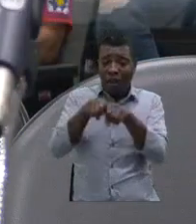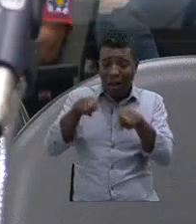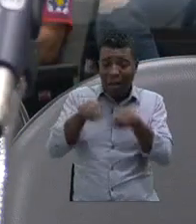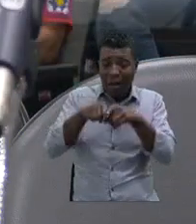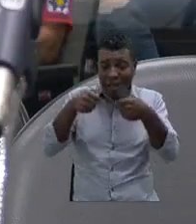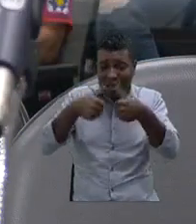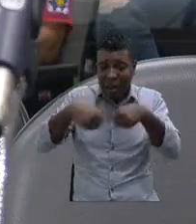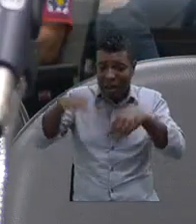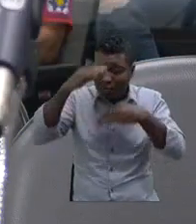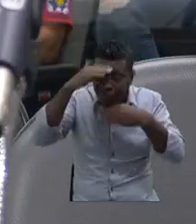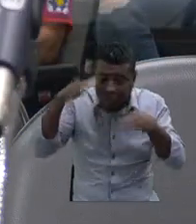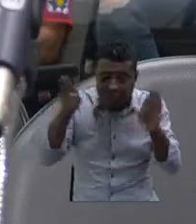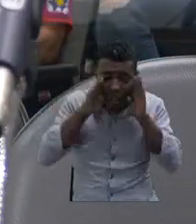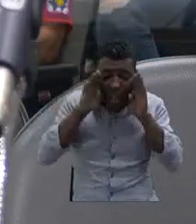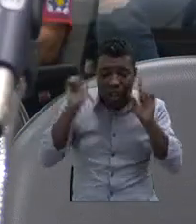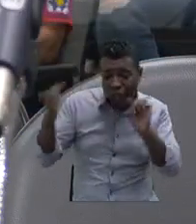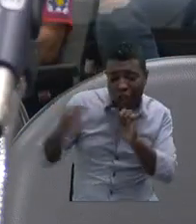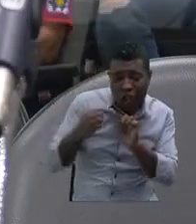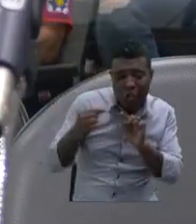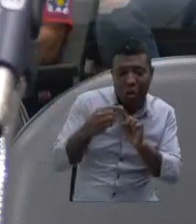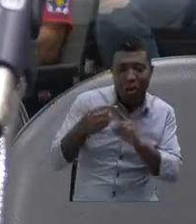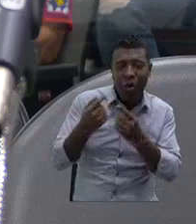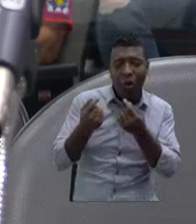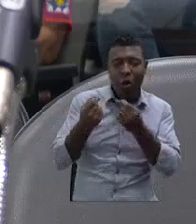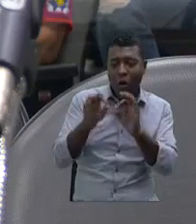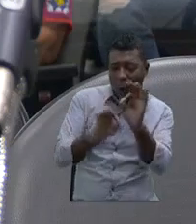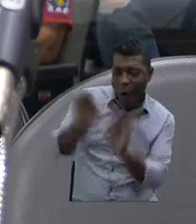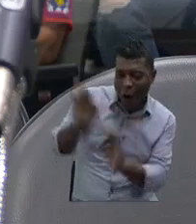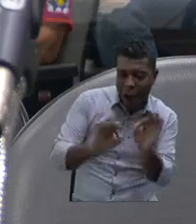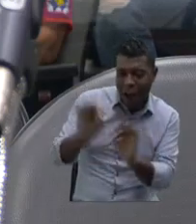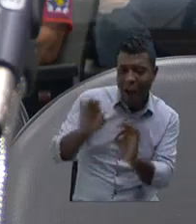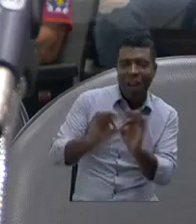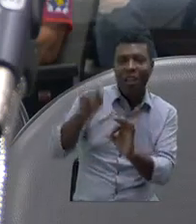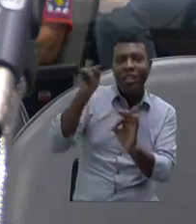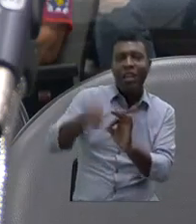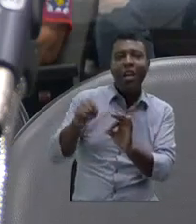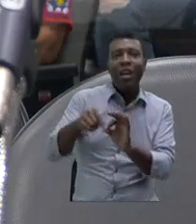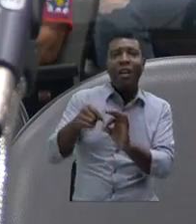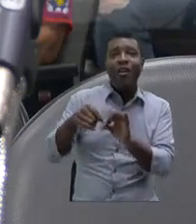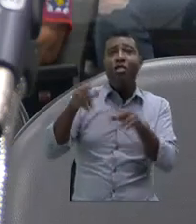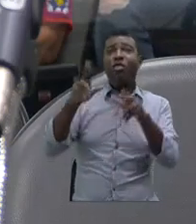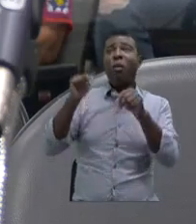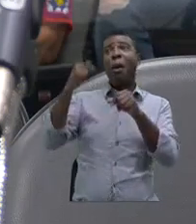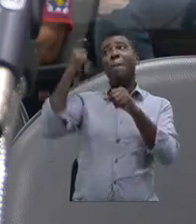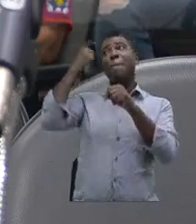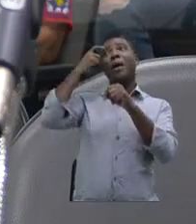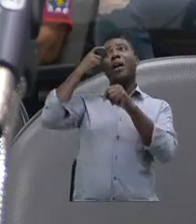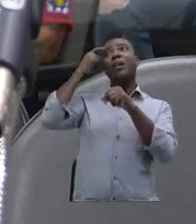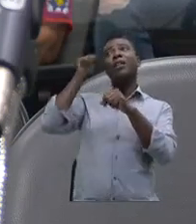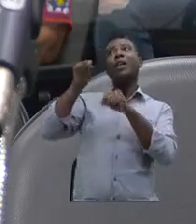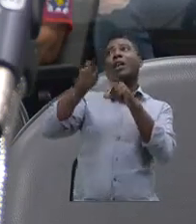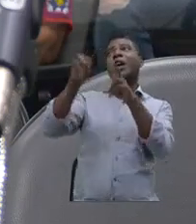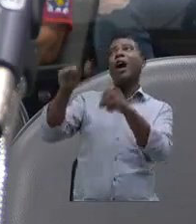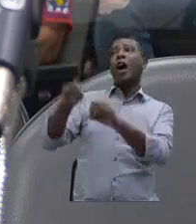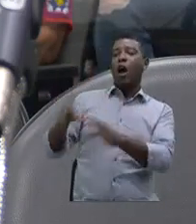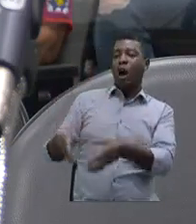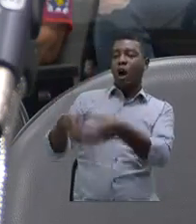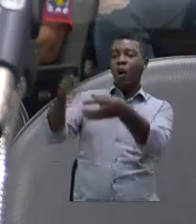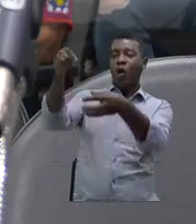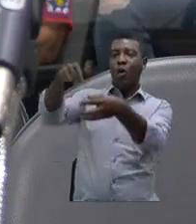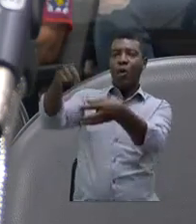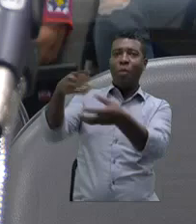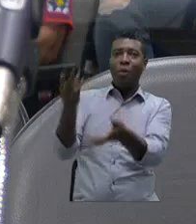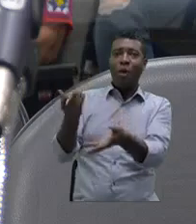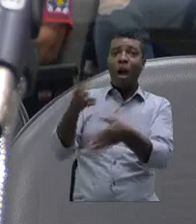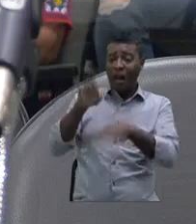lógica de operacionalização do recurso público que nunca pensou esses grupos. E, muitas vezes, eles querem assessorar